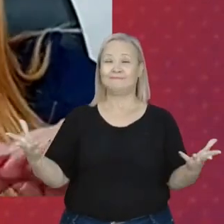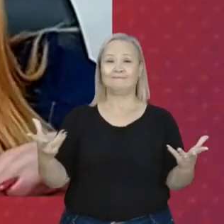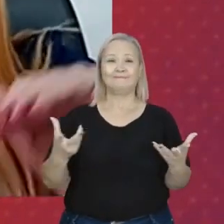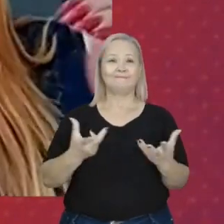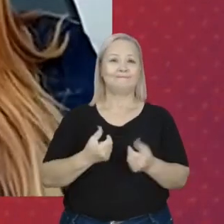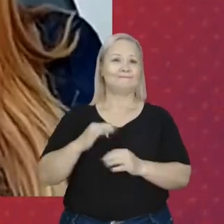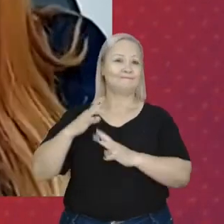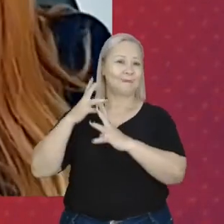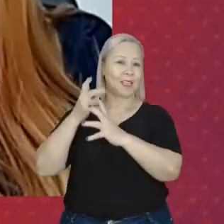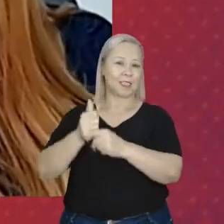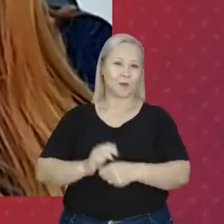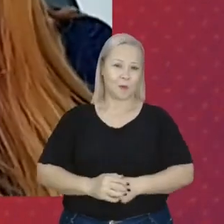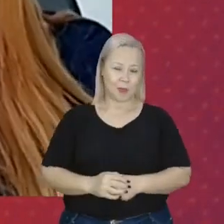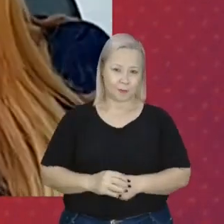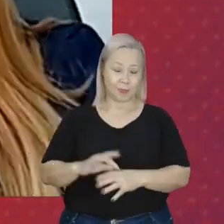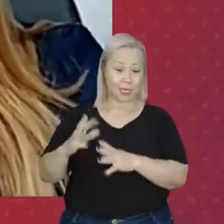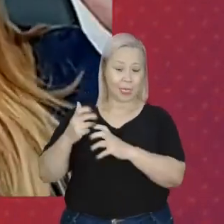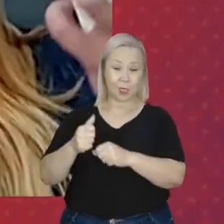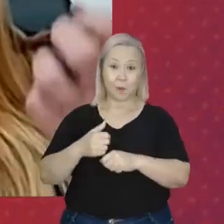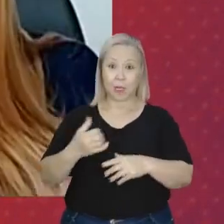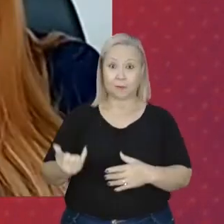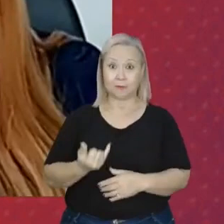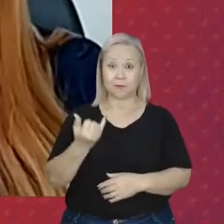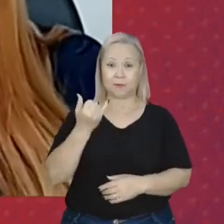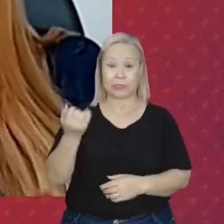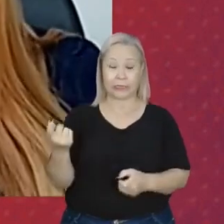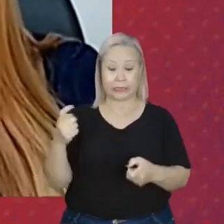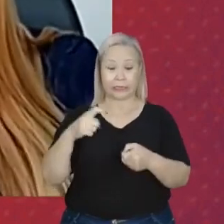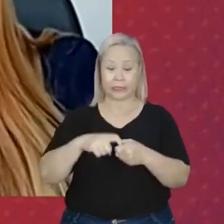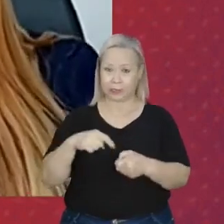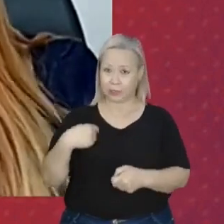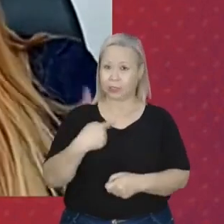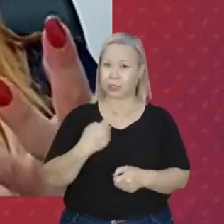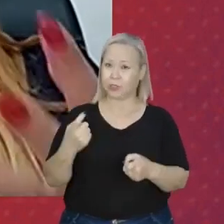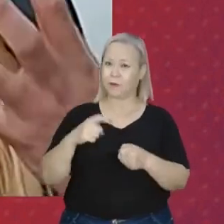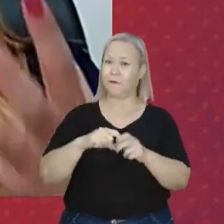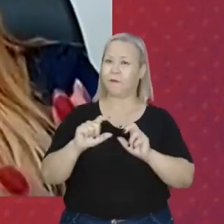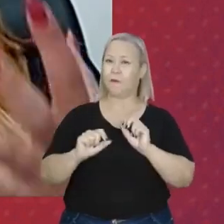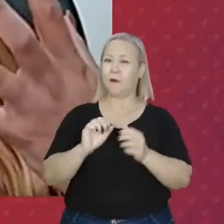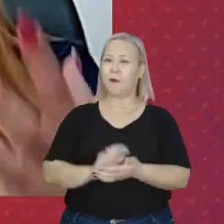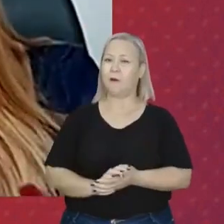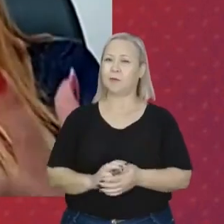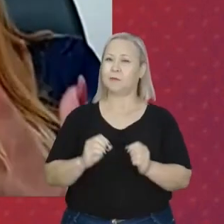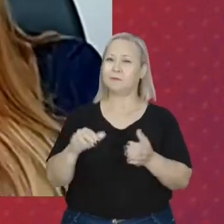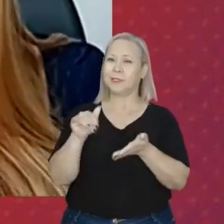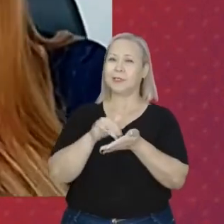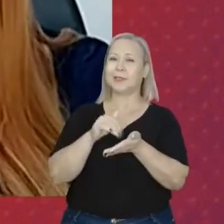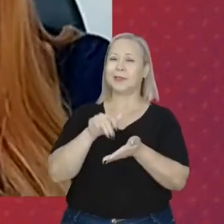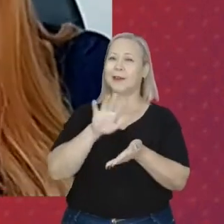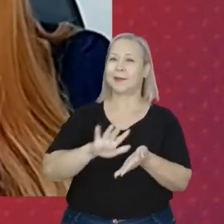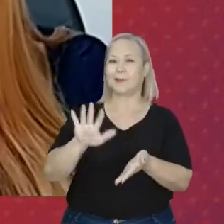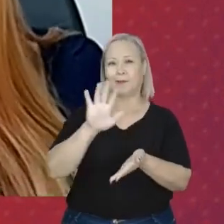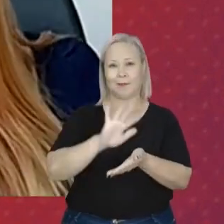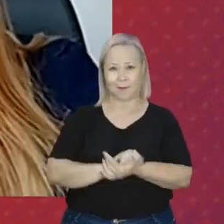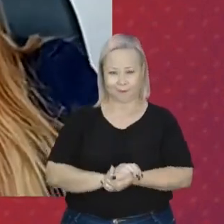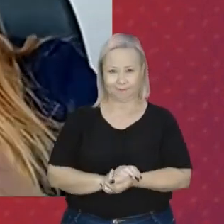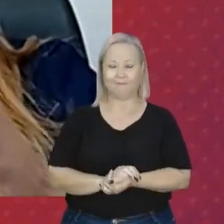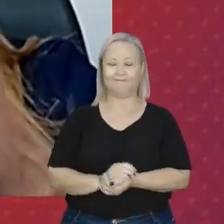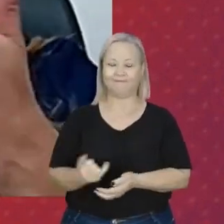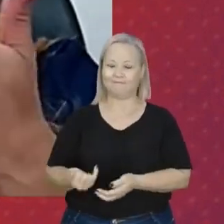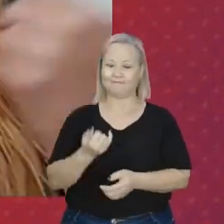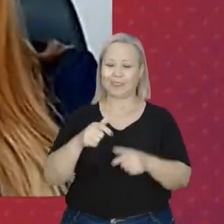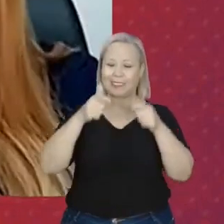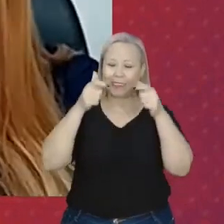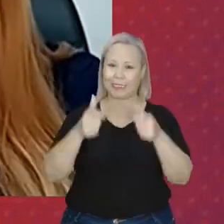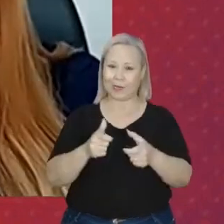e essa retomada maior, né, porque a gente volta, mas volta como uma secretaria nacional, né? Esse é um